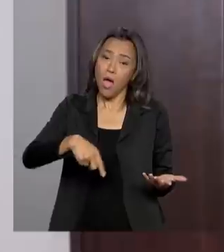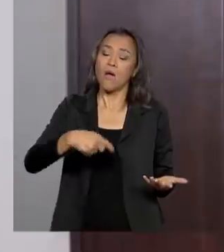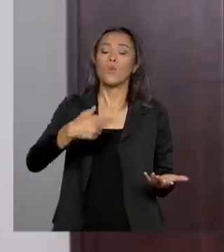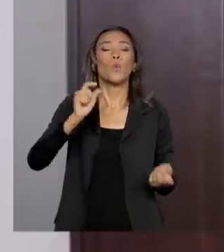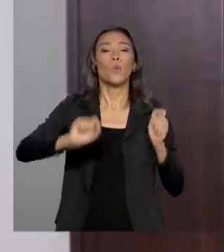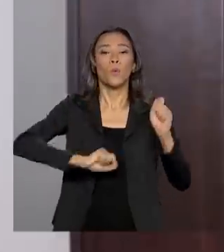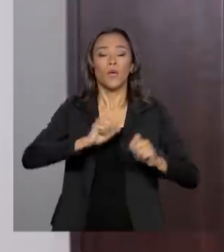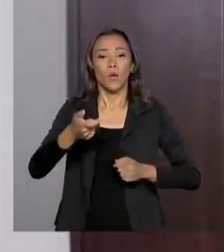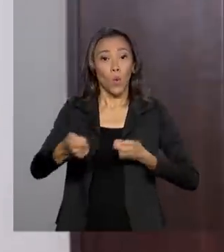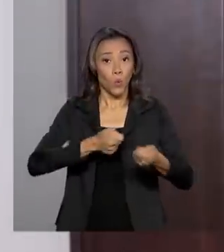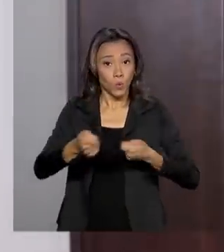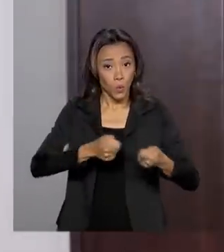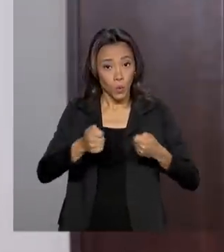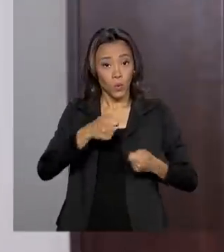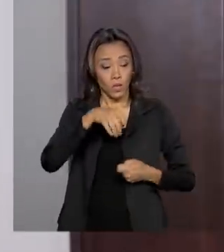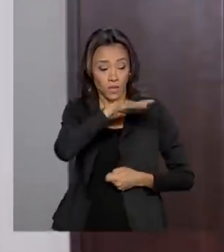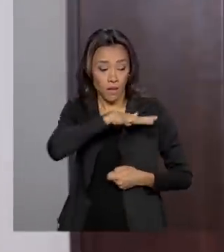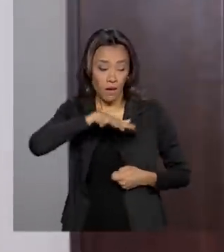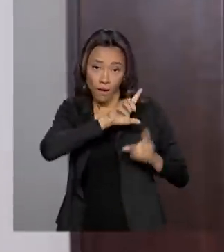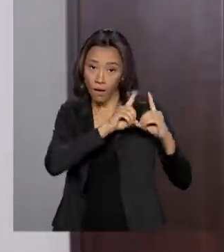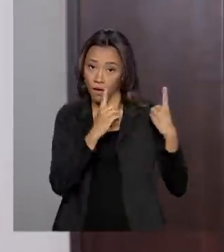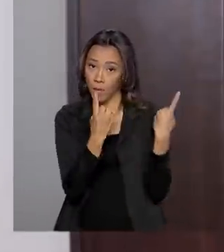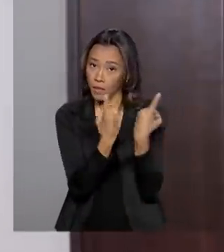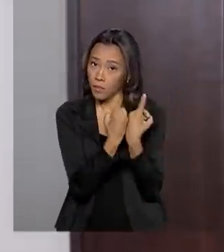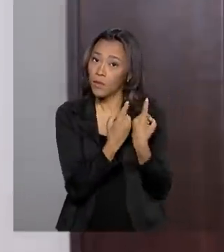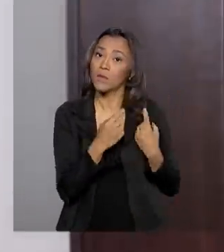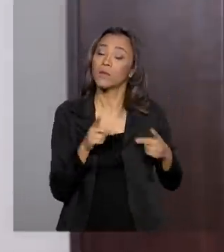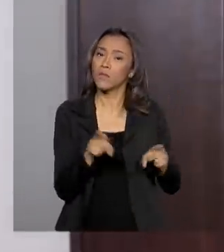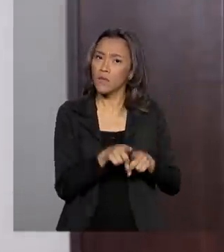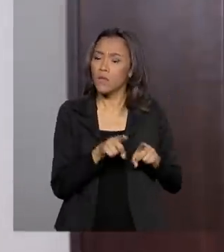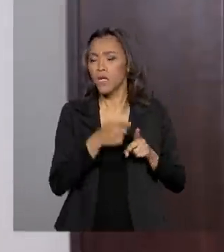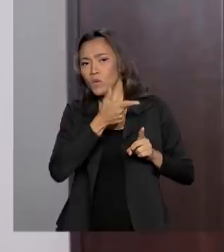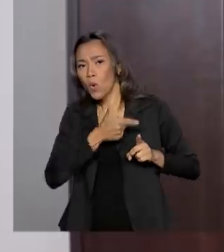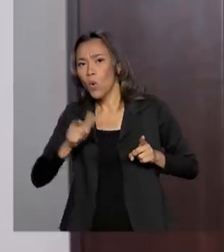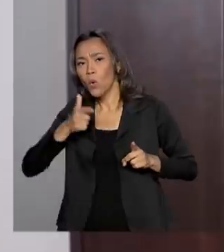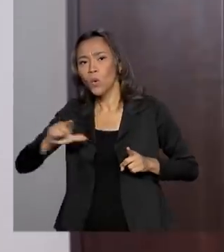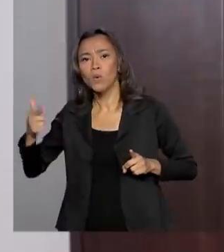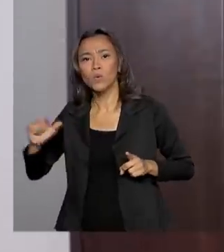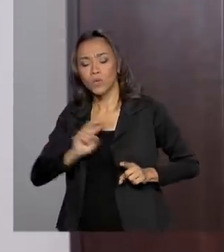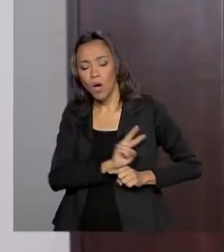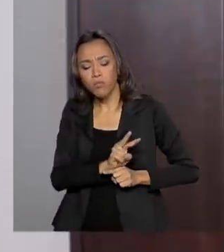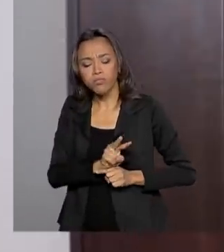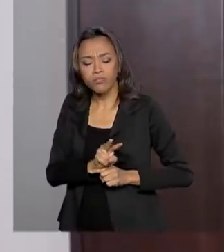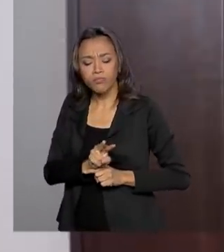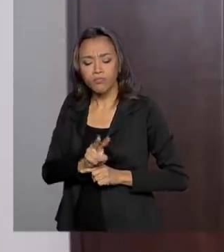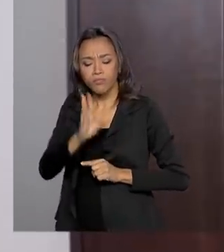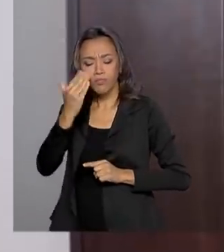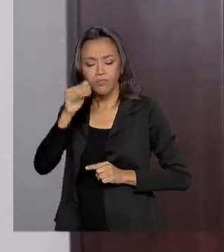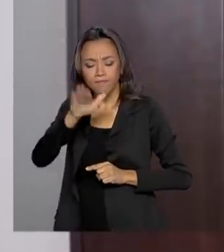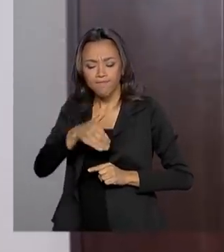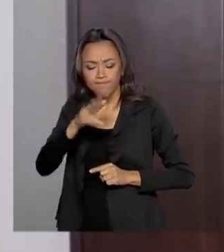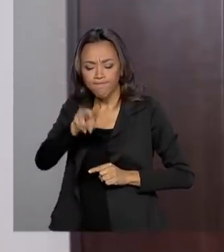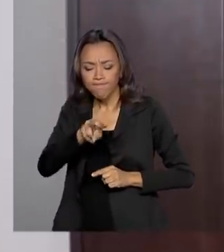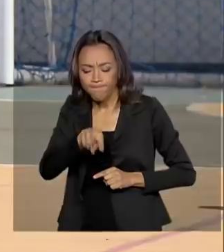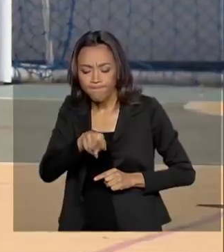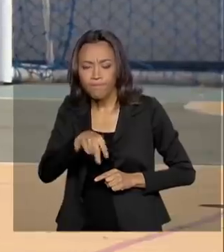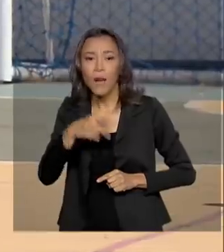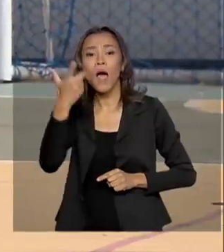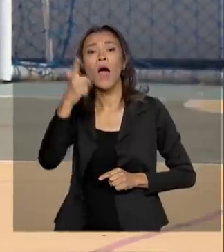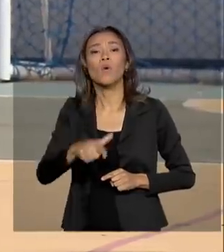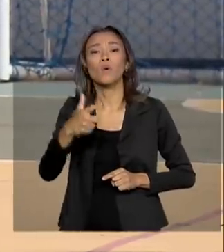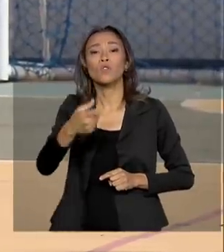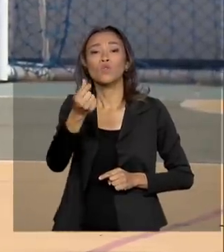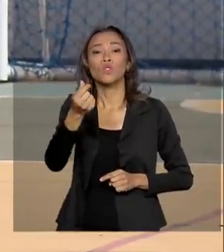só do departamento mas pujol os órgãos de controle com relação a todo o processo onde está sendo gasto esse recurso